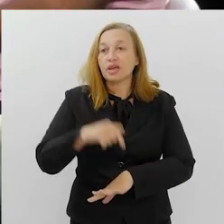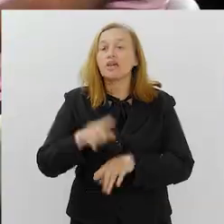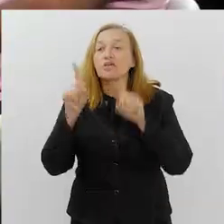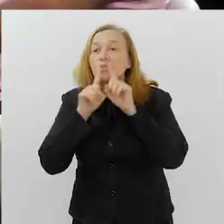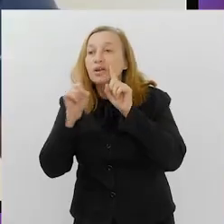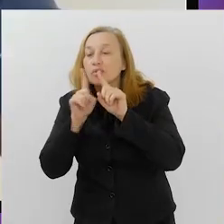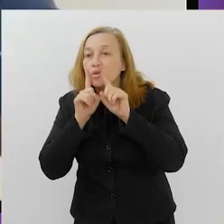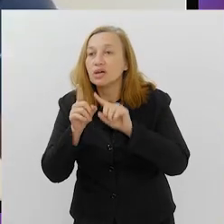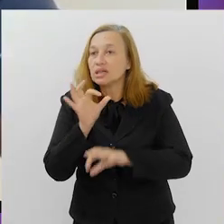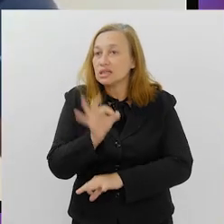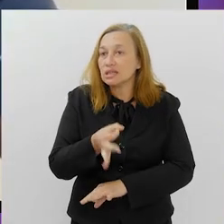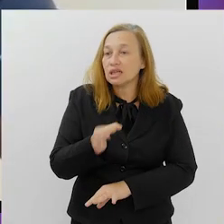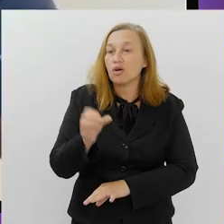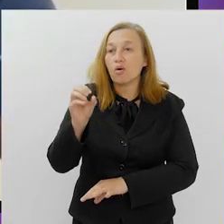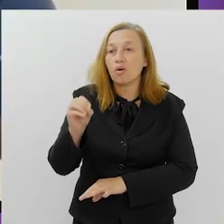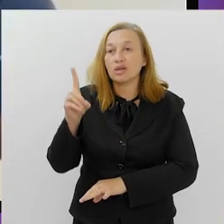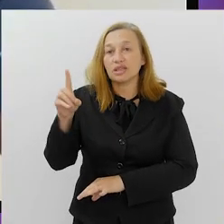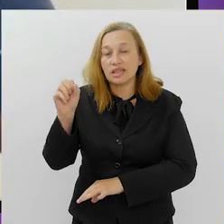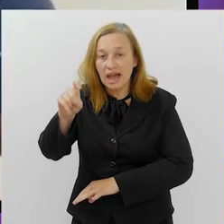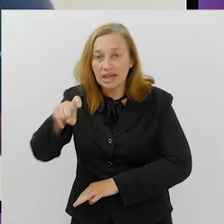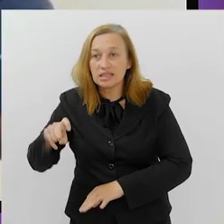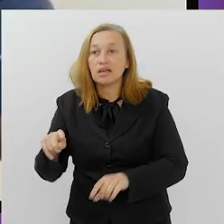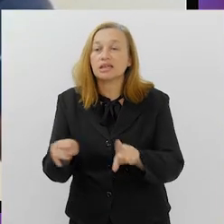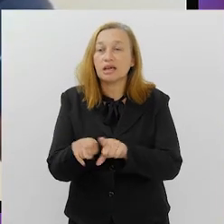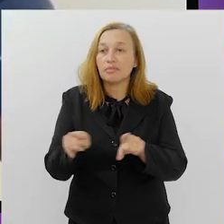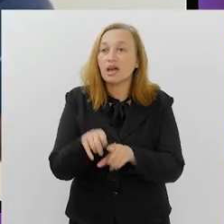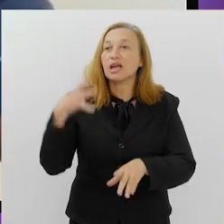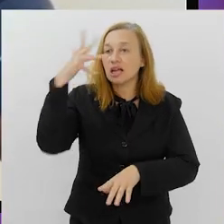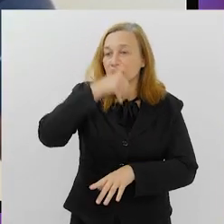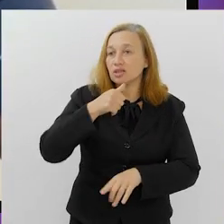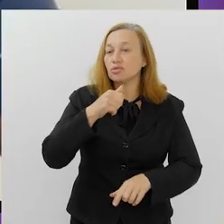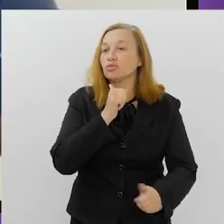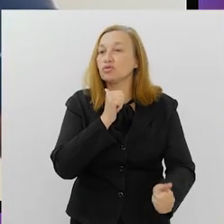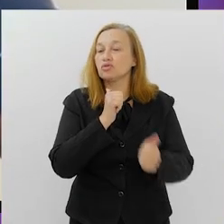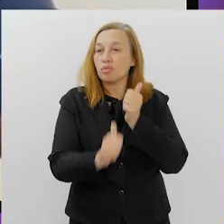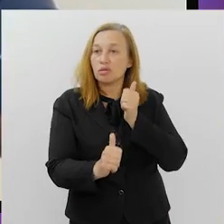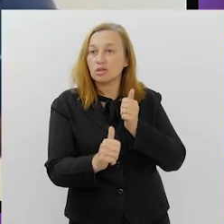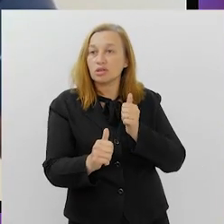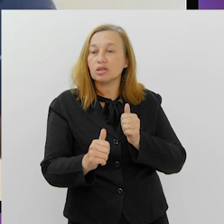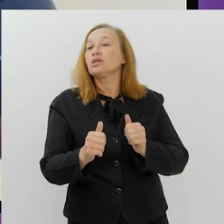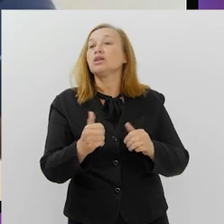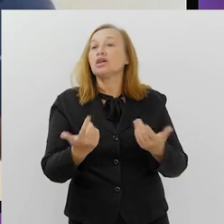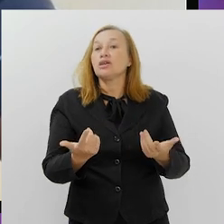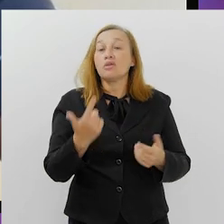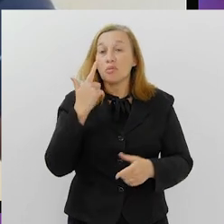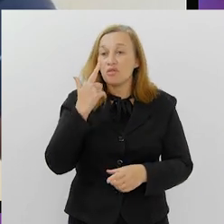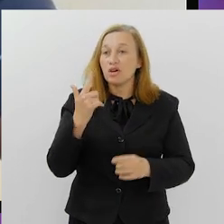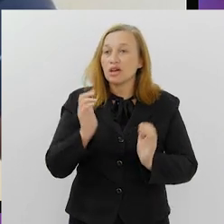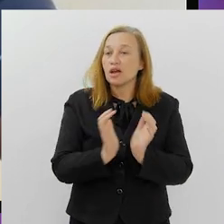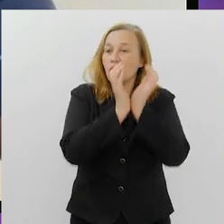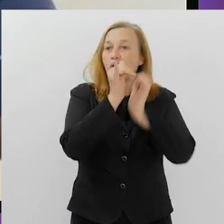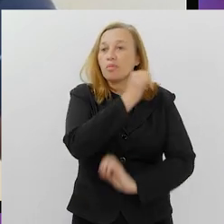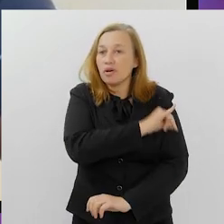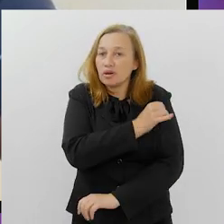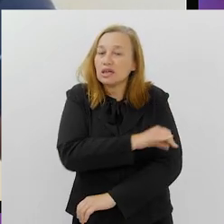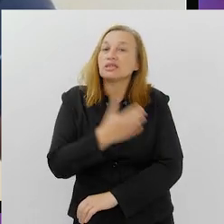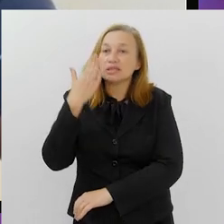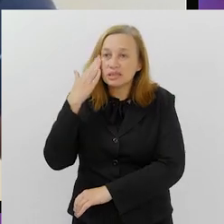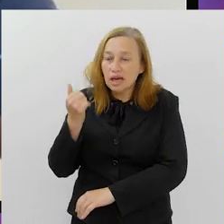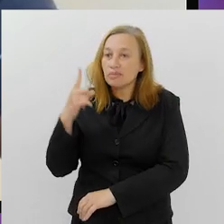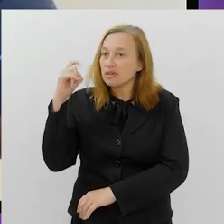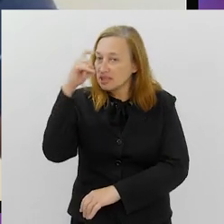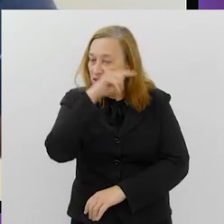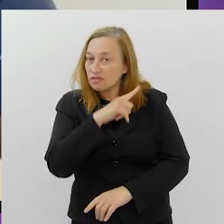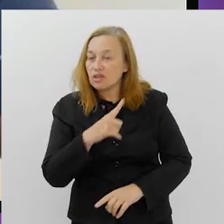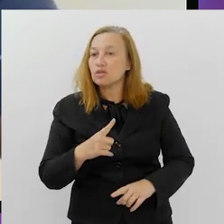aqui do Maricá, e tenho certeza que o Audax também, um jogo bonito de se assistir. Vamos nos reencontrar novamente agora na Copa Rio e a gente sabe que vai ser pedreira,